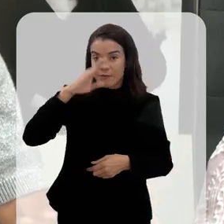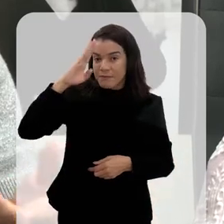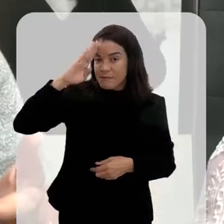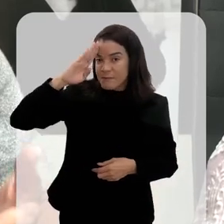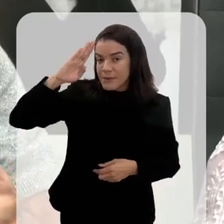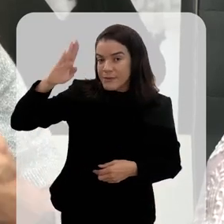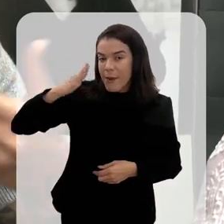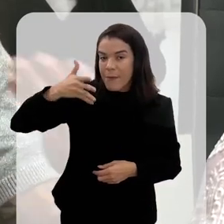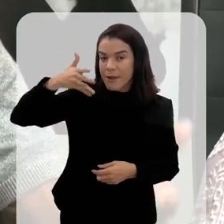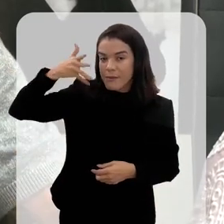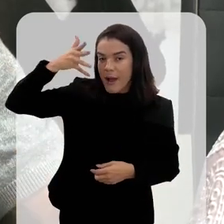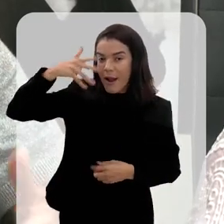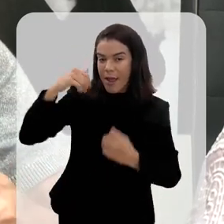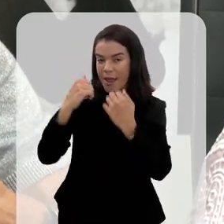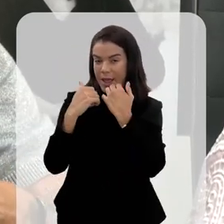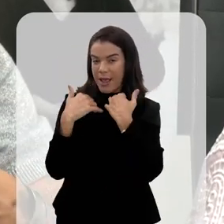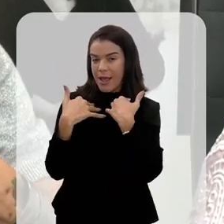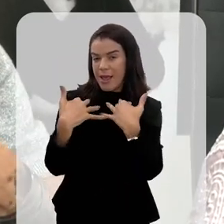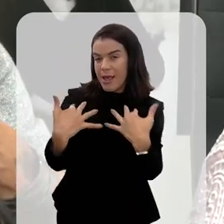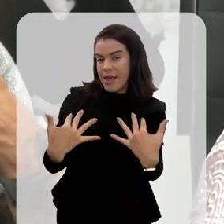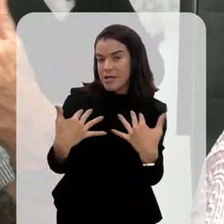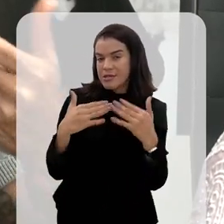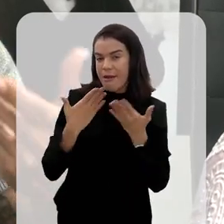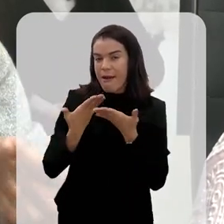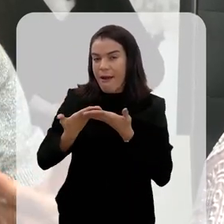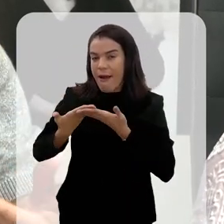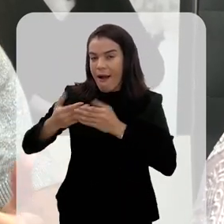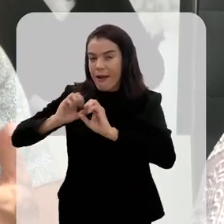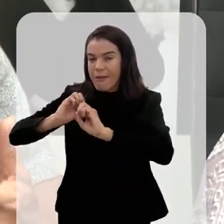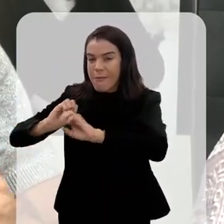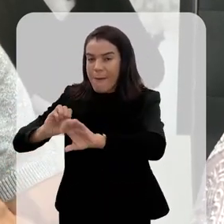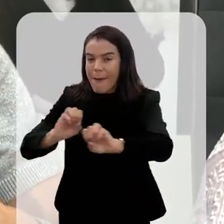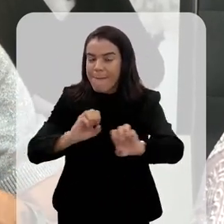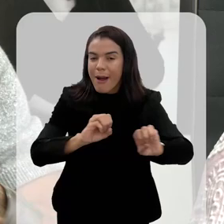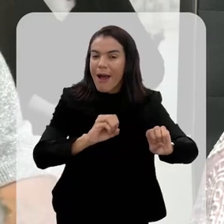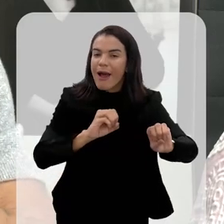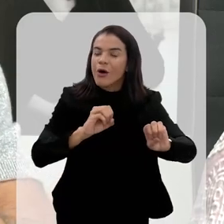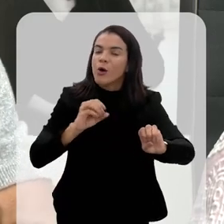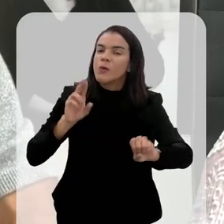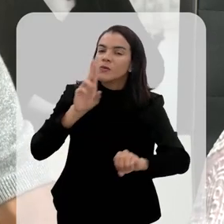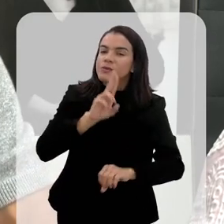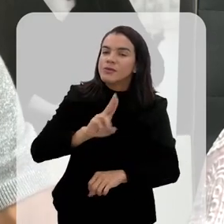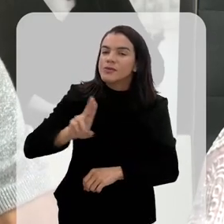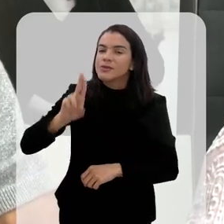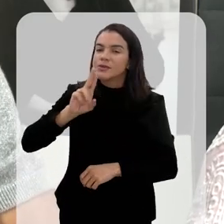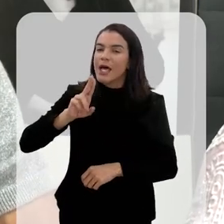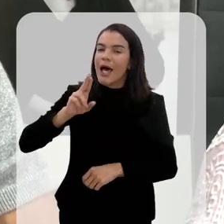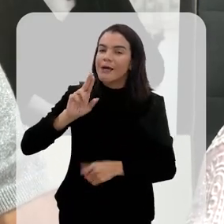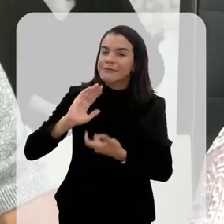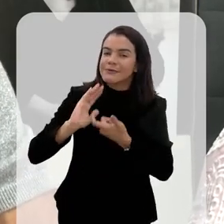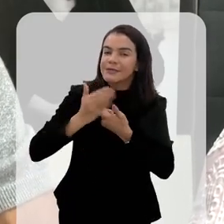né, principalmente em palestras, em aulas, a gente tenta ser o mais claro possível,